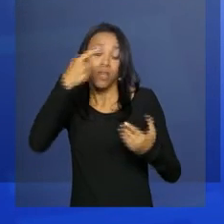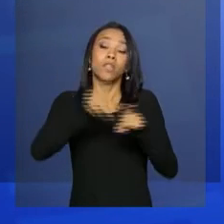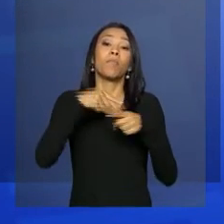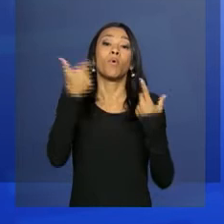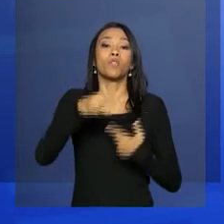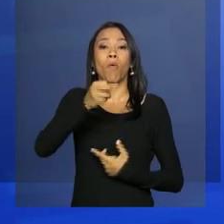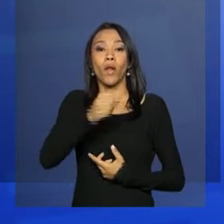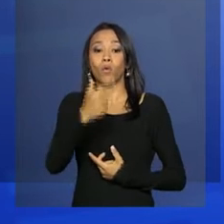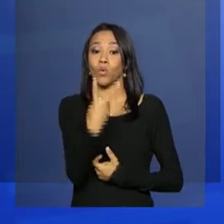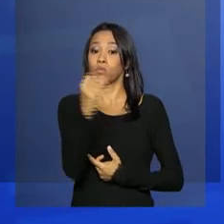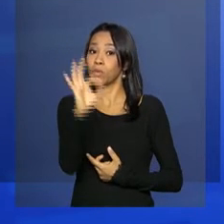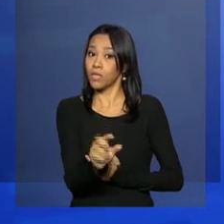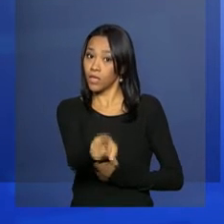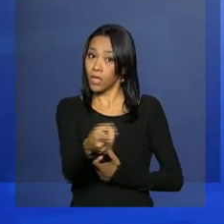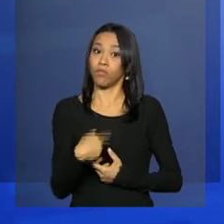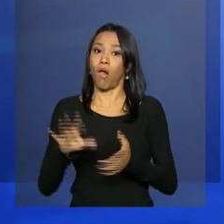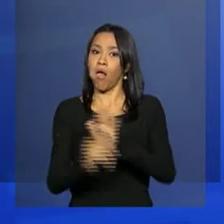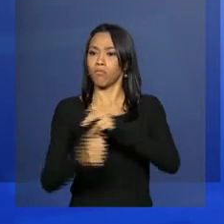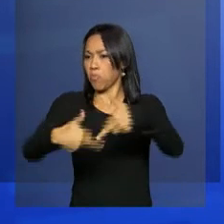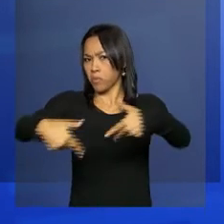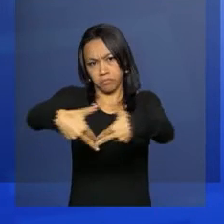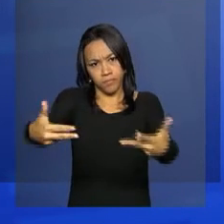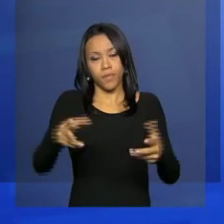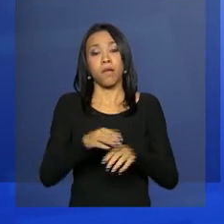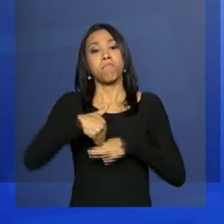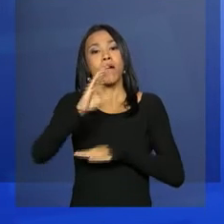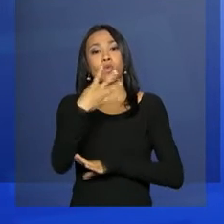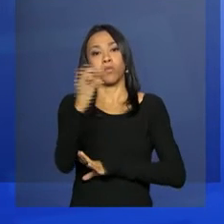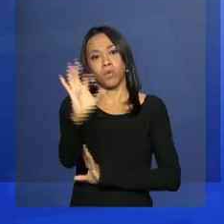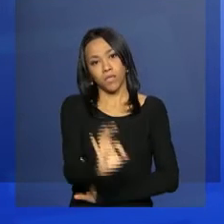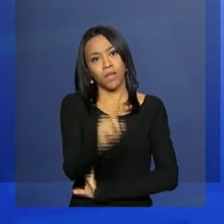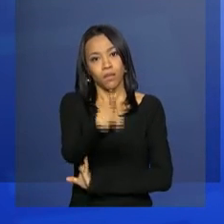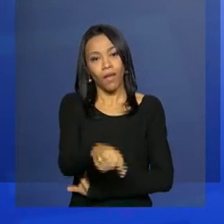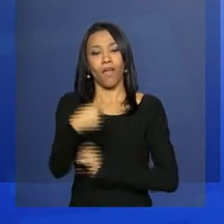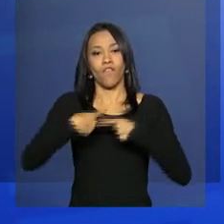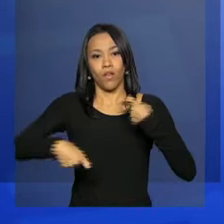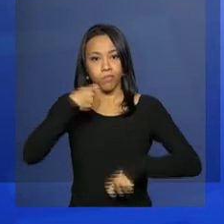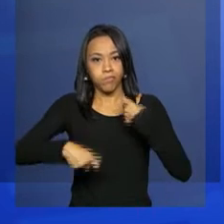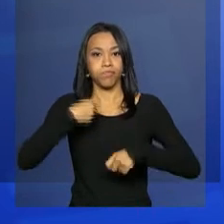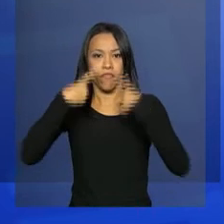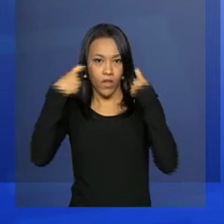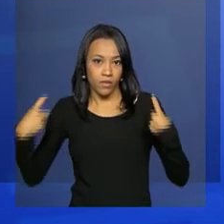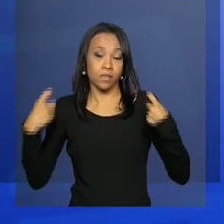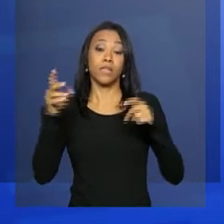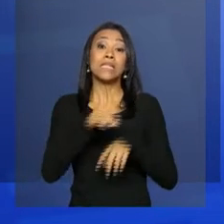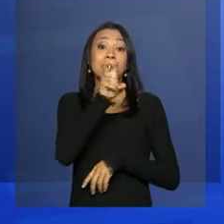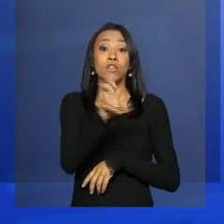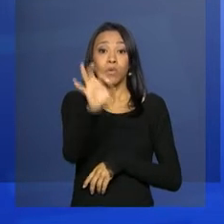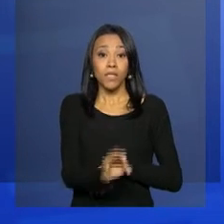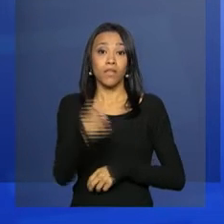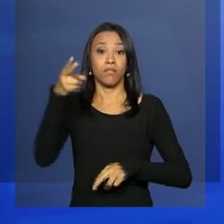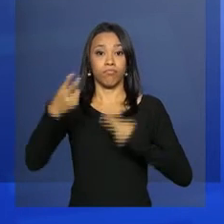moral 2% violência patrimonial mais de 4% violência sexual 5% por cárcere privado